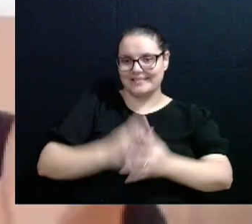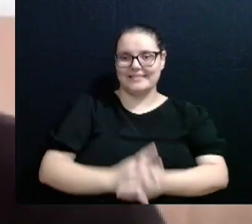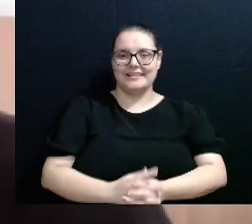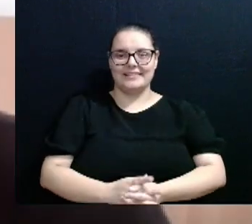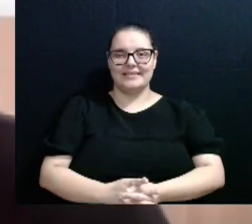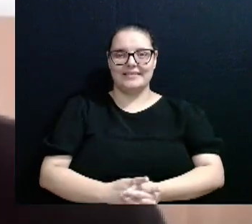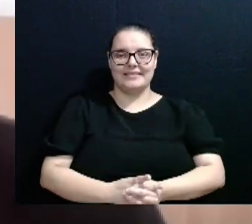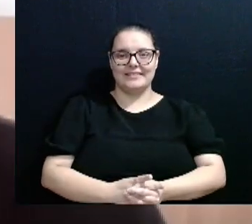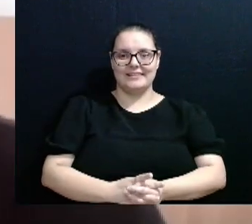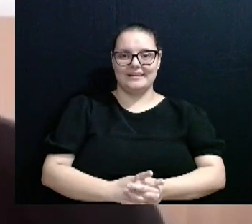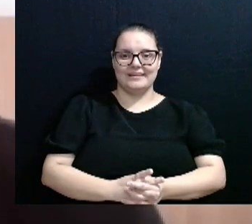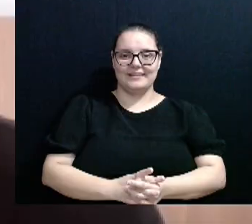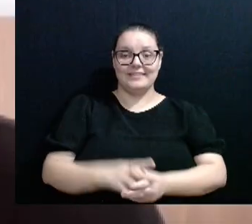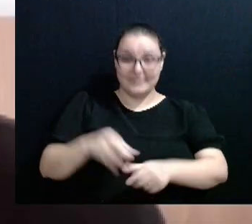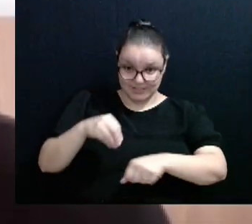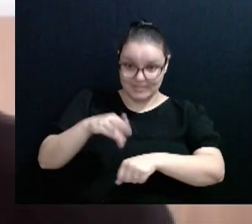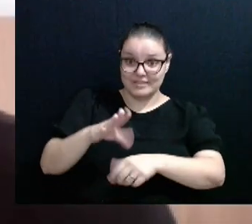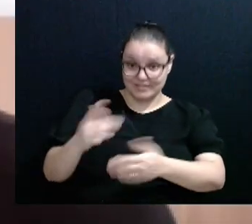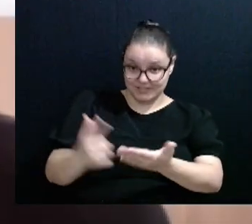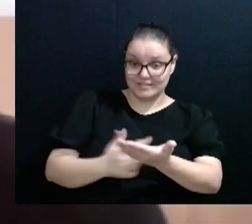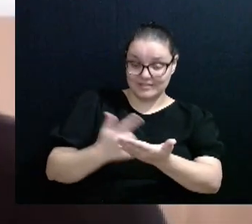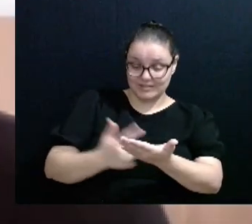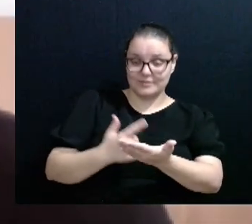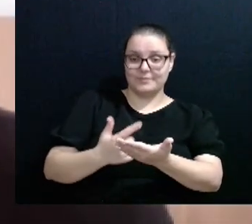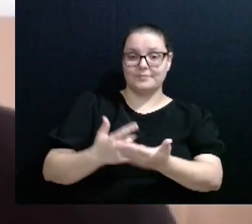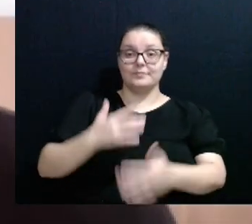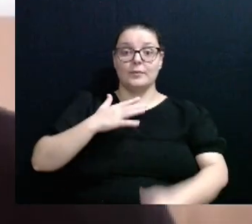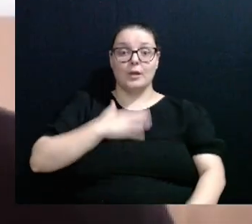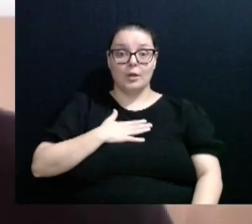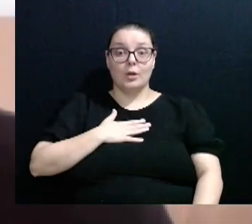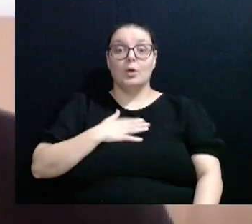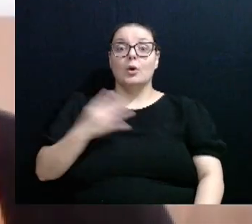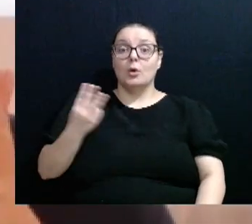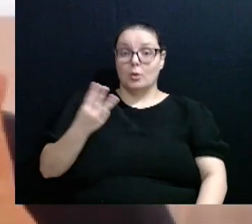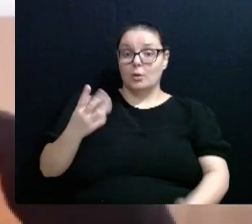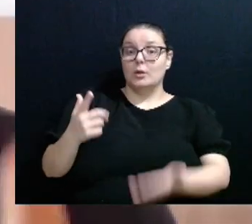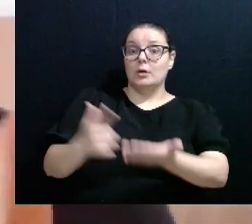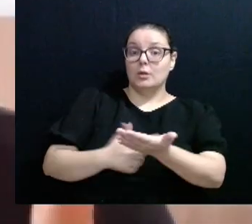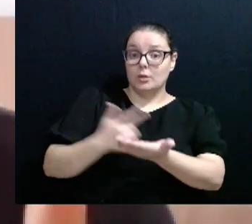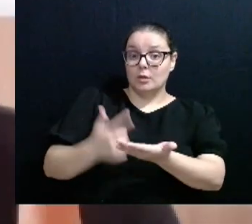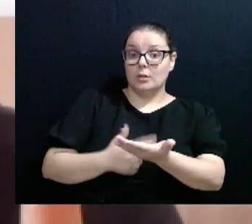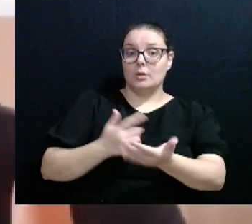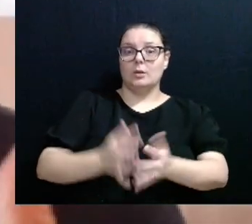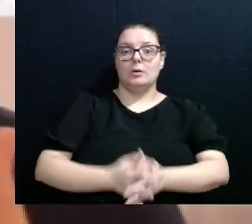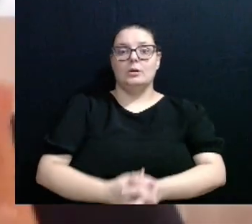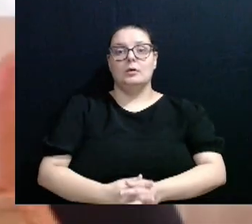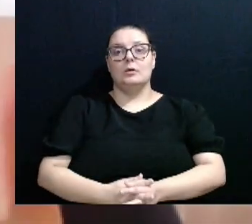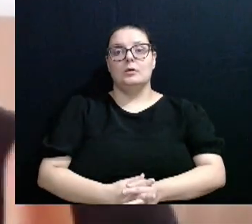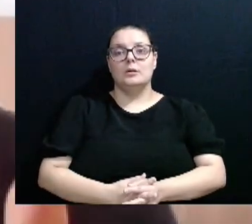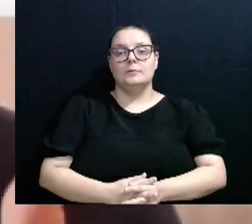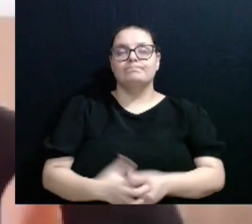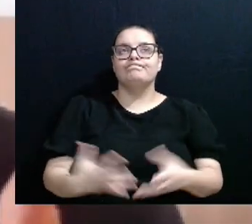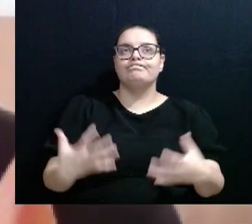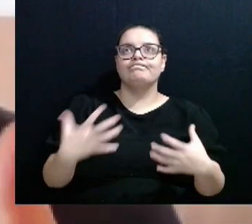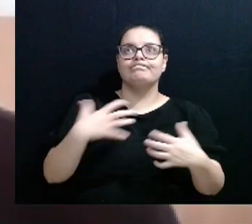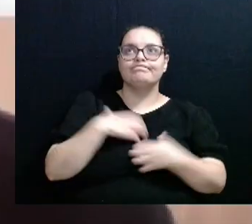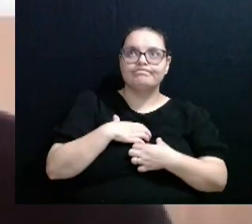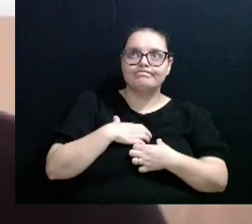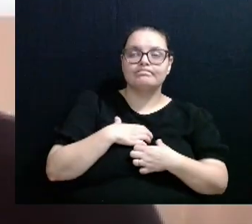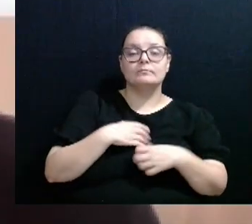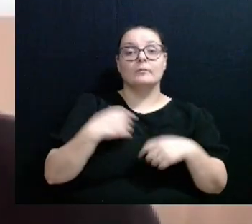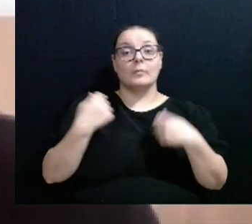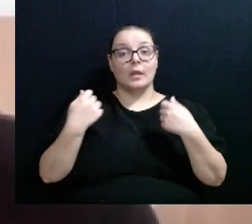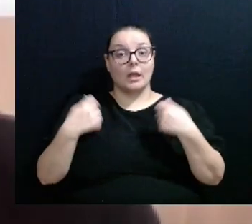indico do livro. É o meu terceiro, e senti a necessidade